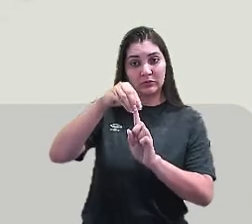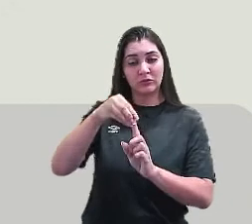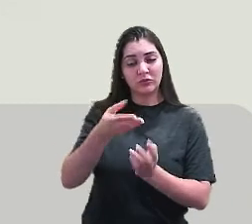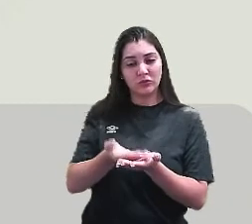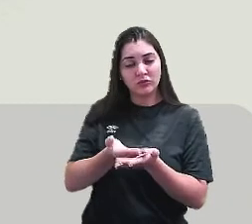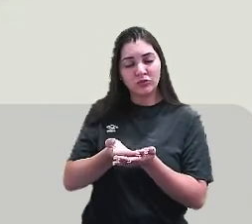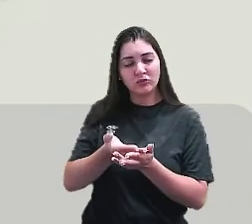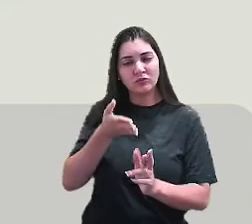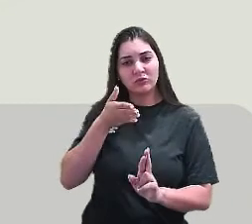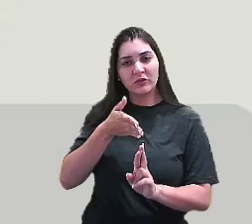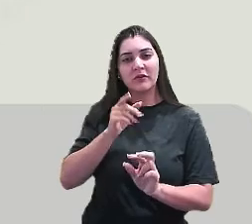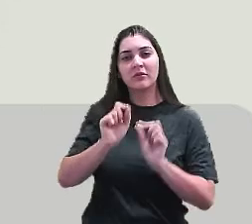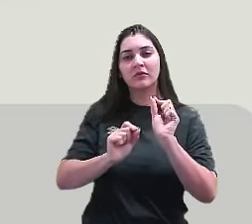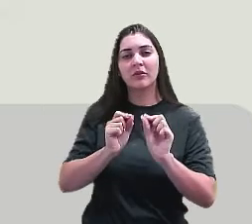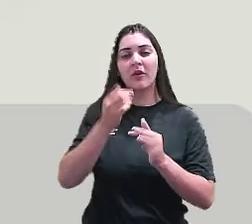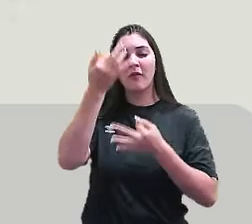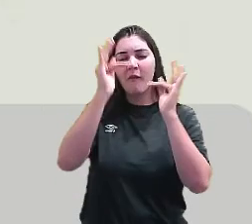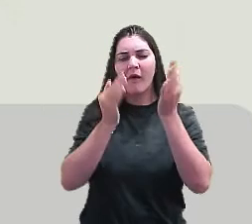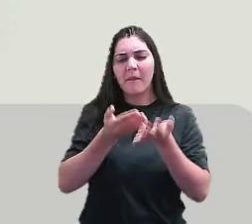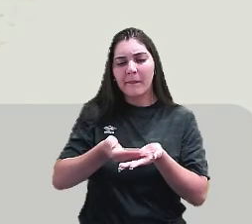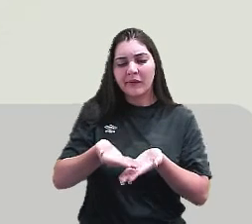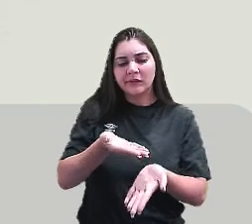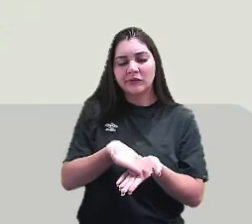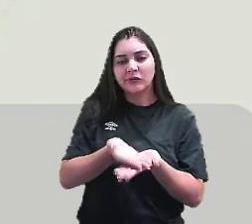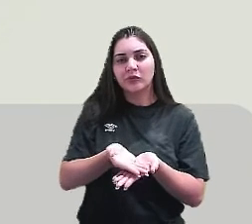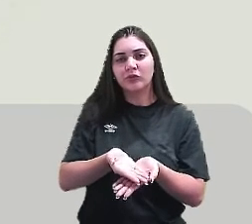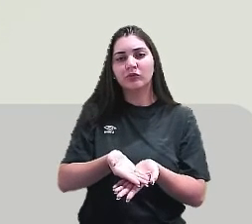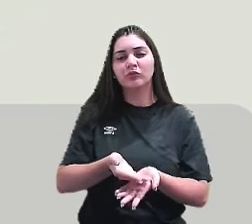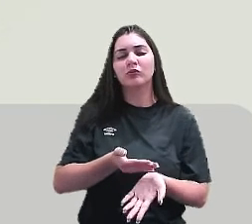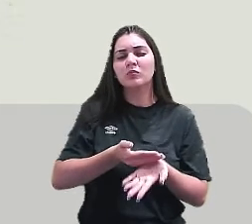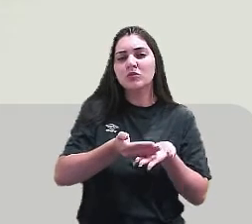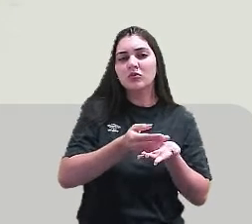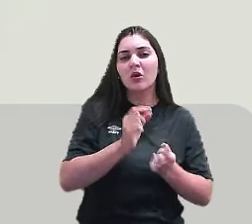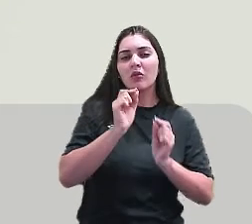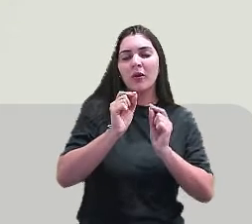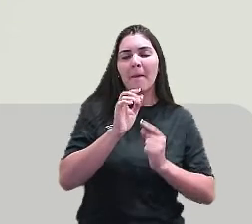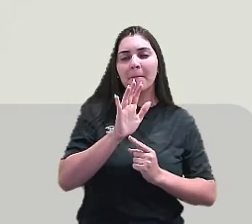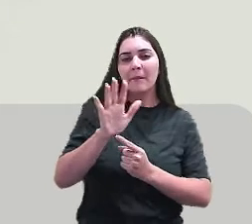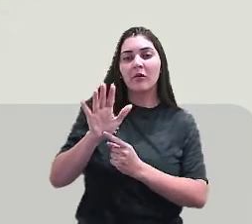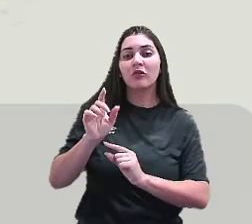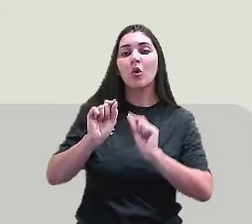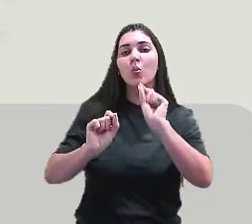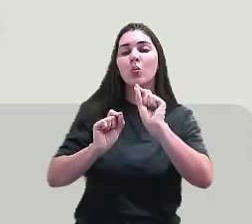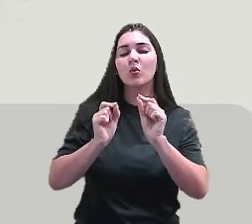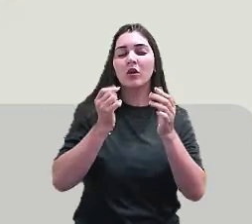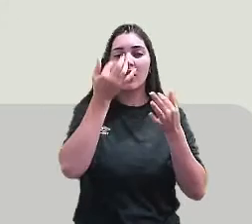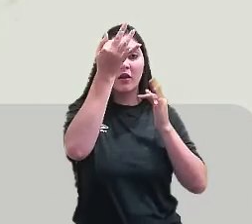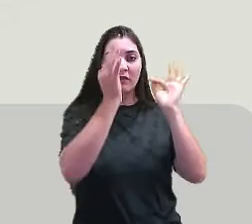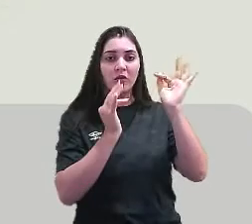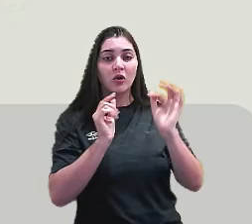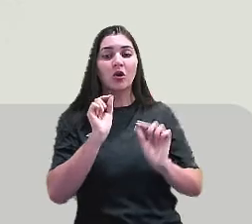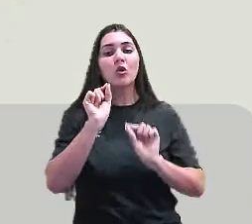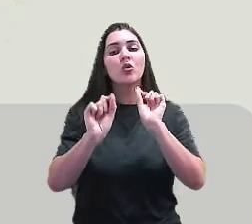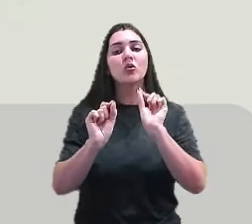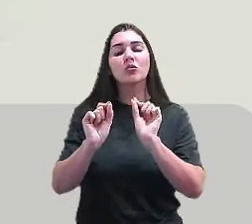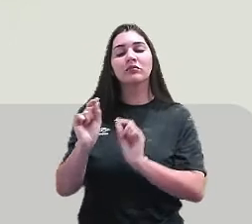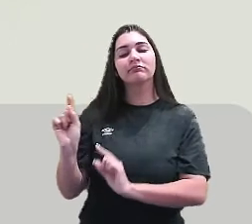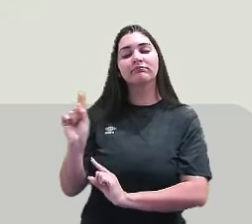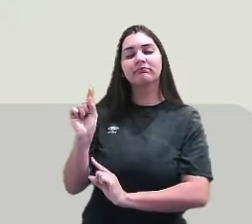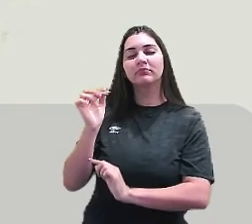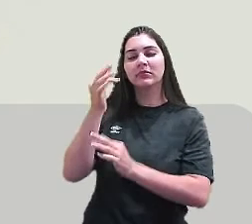ao folclore. E a partir desses estudos começaram a se destacar o que é folclore e o que não é. Vamos estudar isso mais para